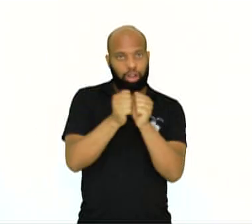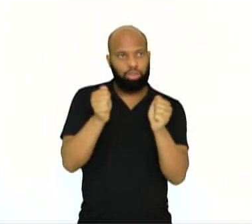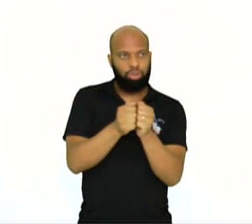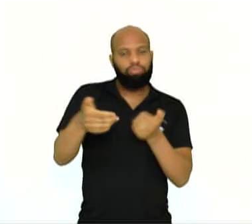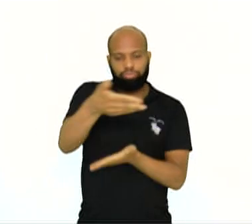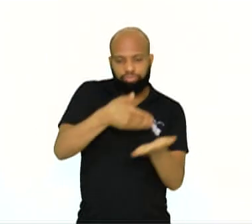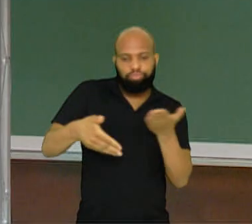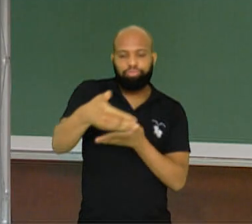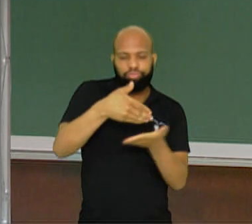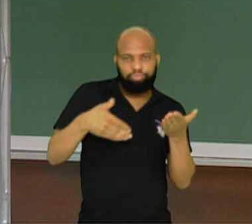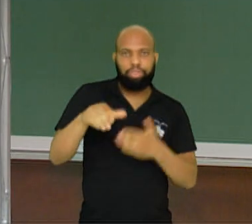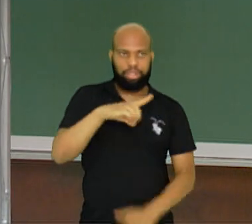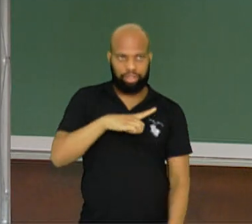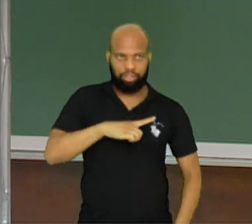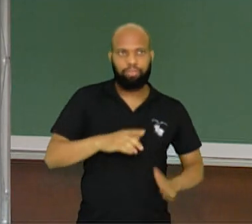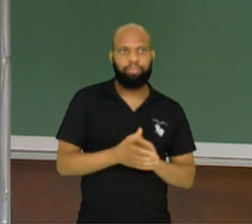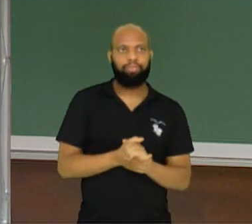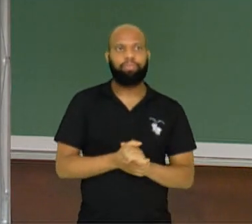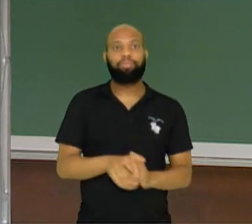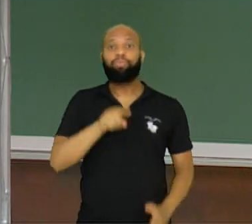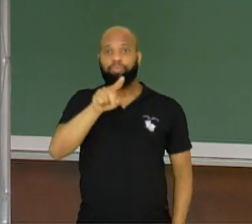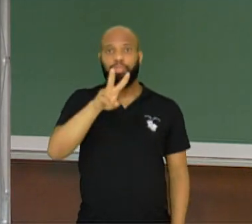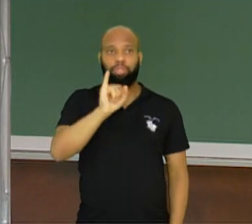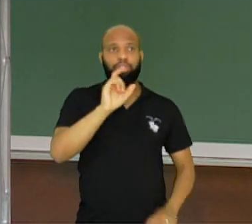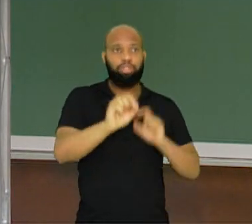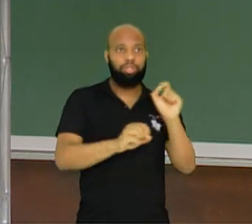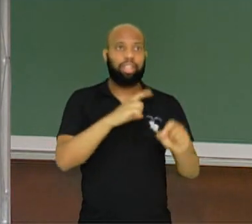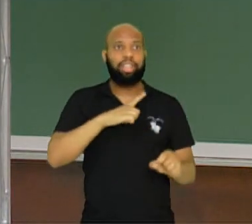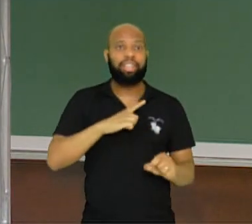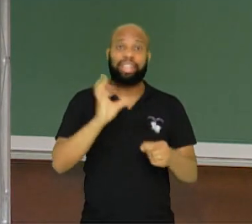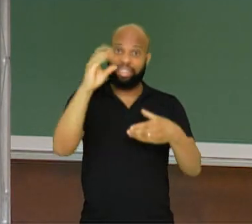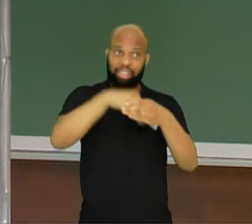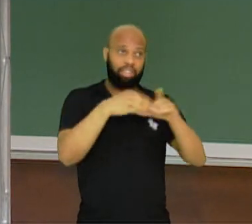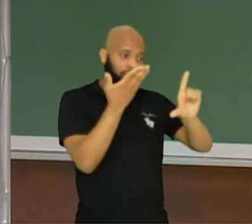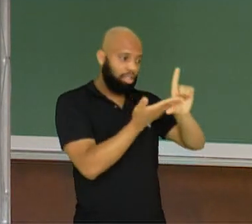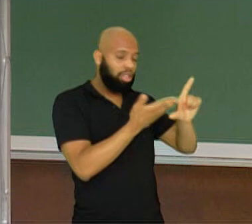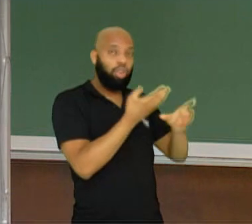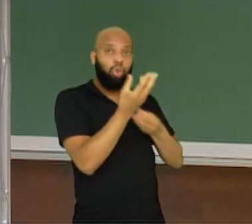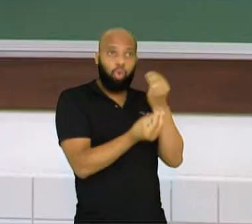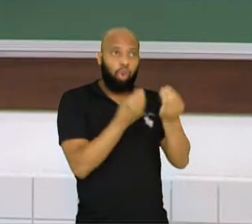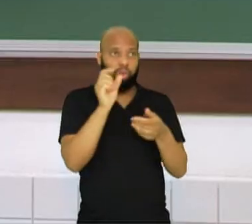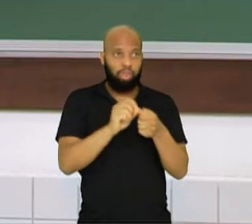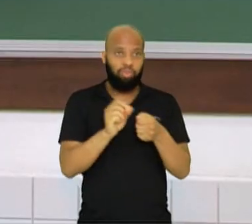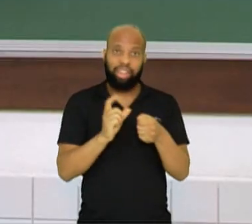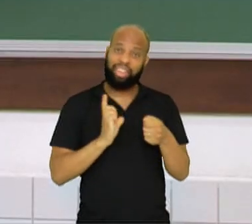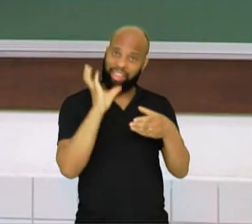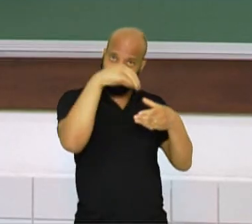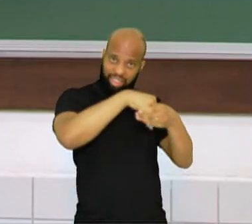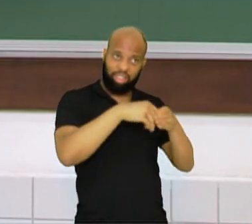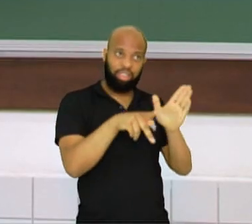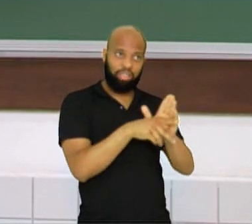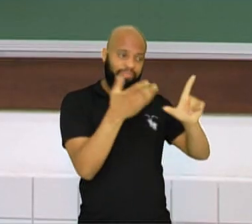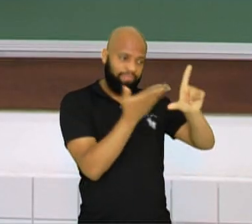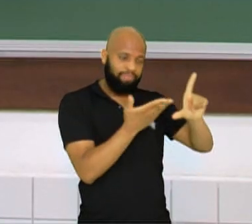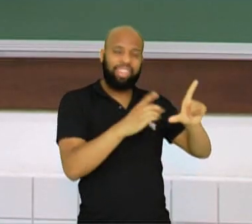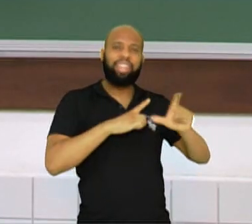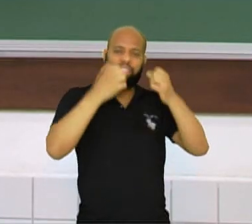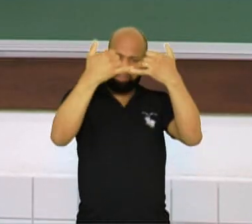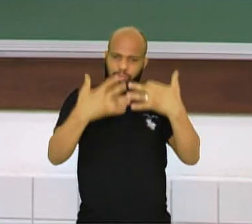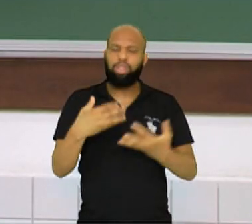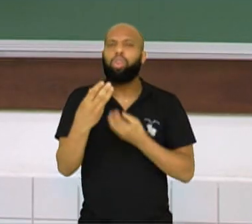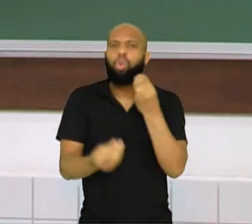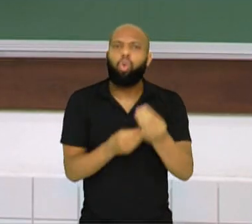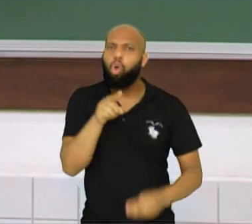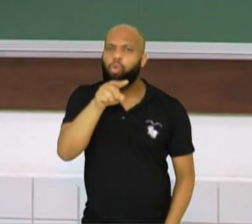essas disciplinas e vocês vão ter um tutorial no Google Classroom de vocês. Lá vai estar explicando certinho como